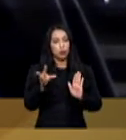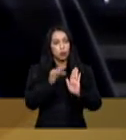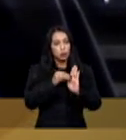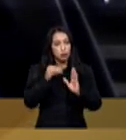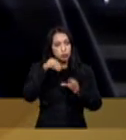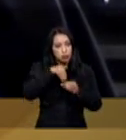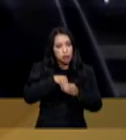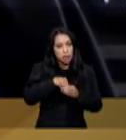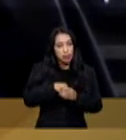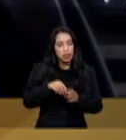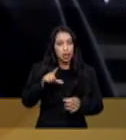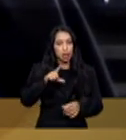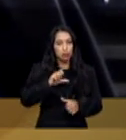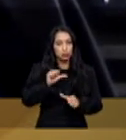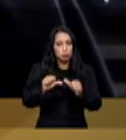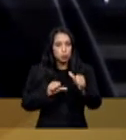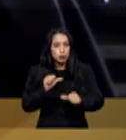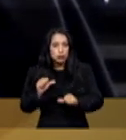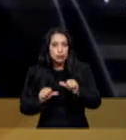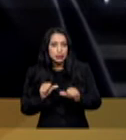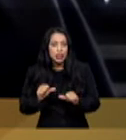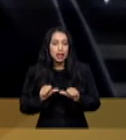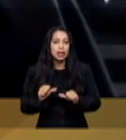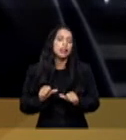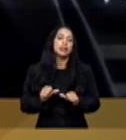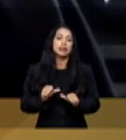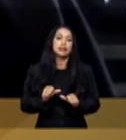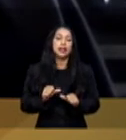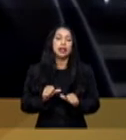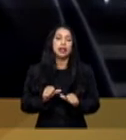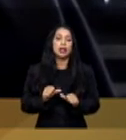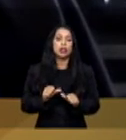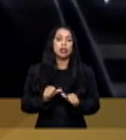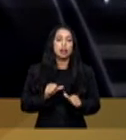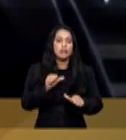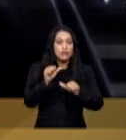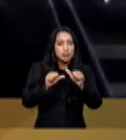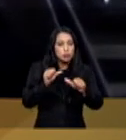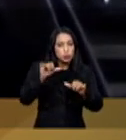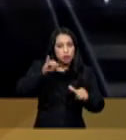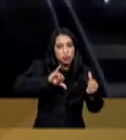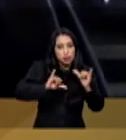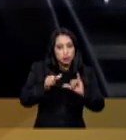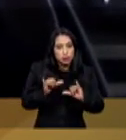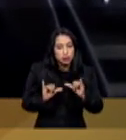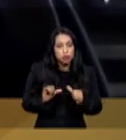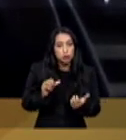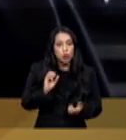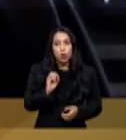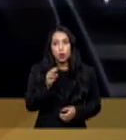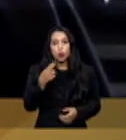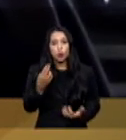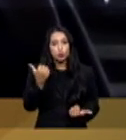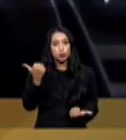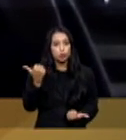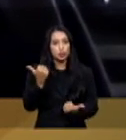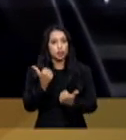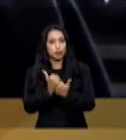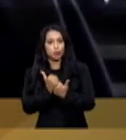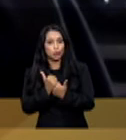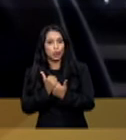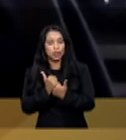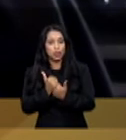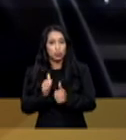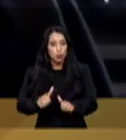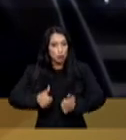ou parcialmente qualquer elemento de sua composição normal ou substituindo-o por outro de